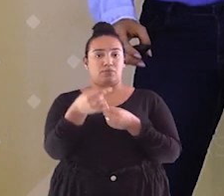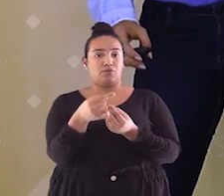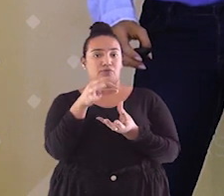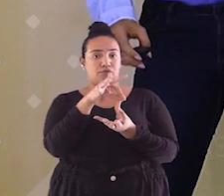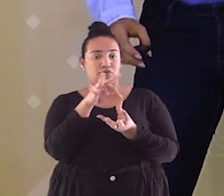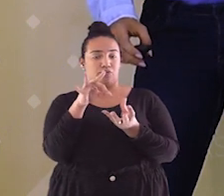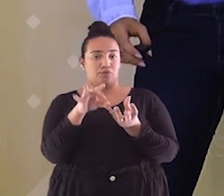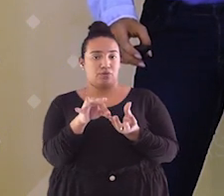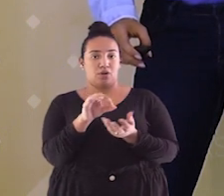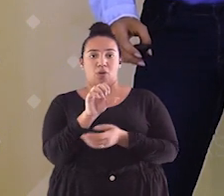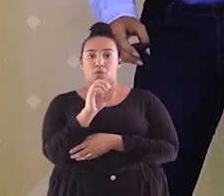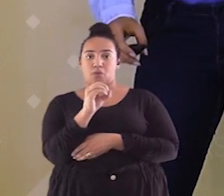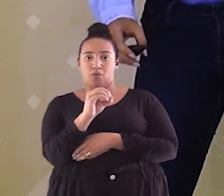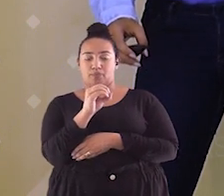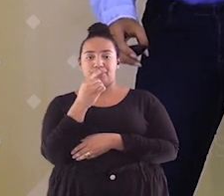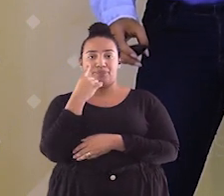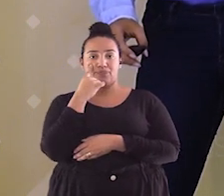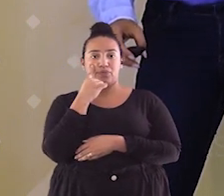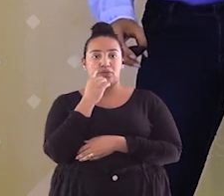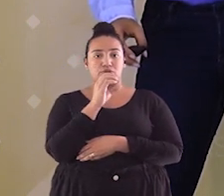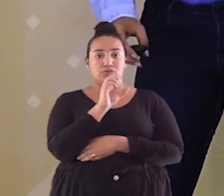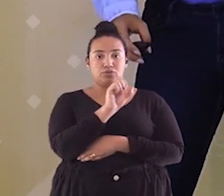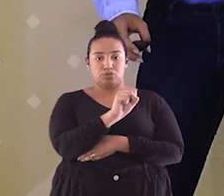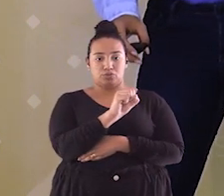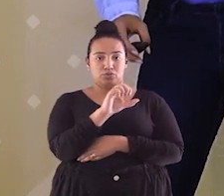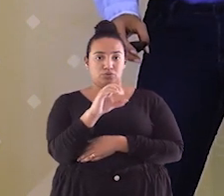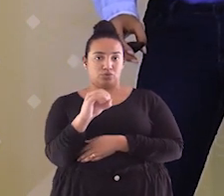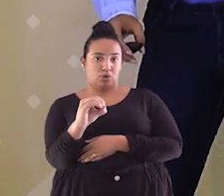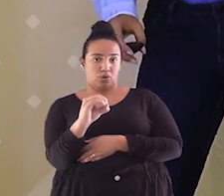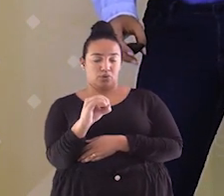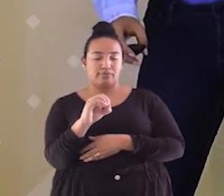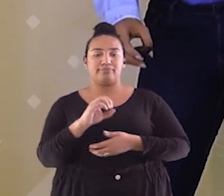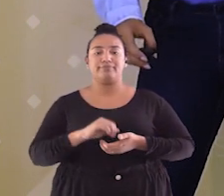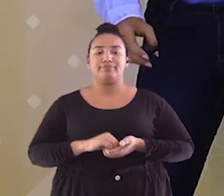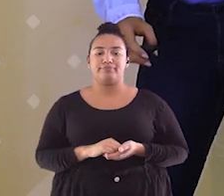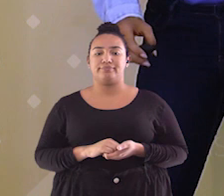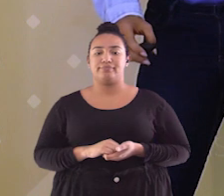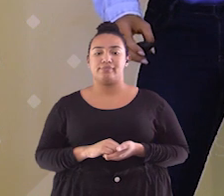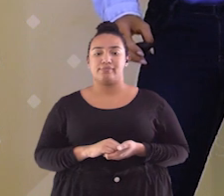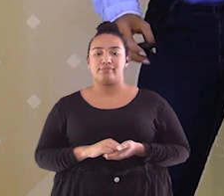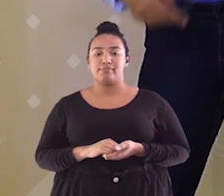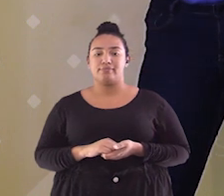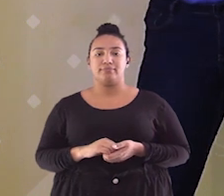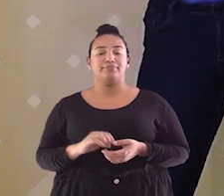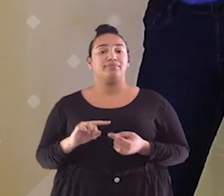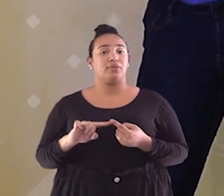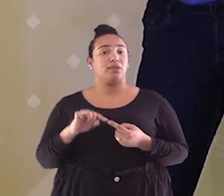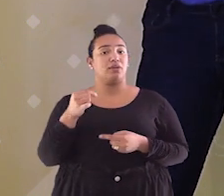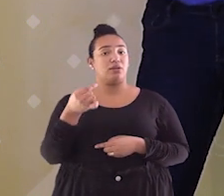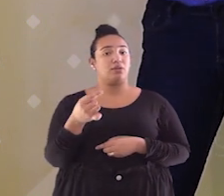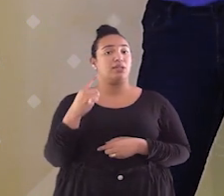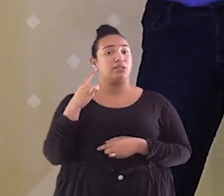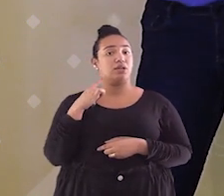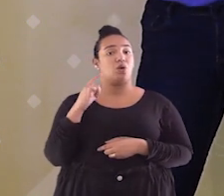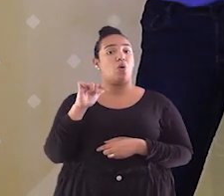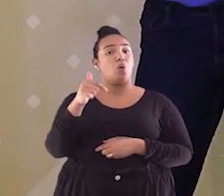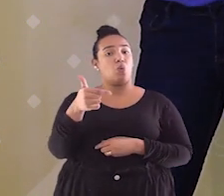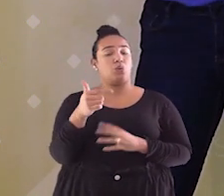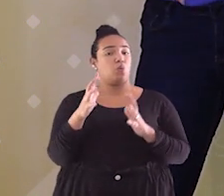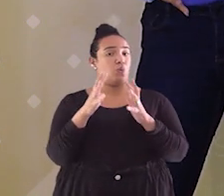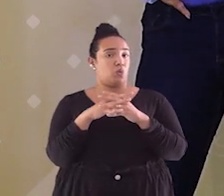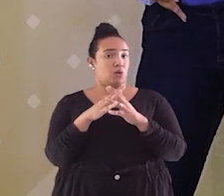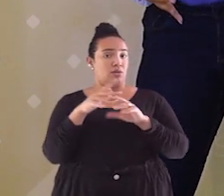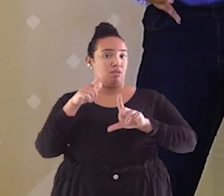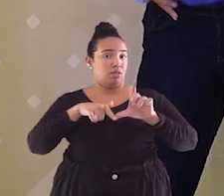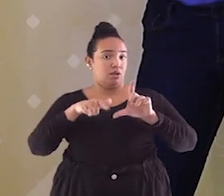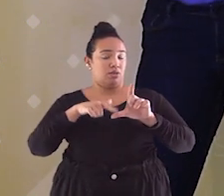letra O. S com O forma a sílaba só. Depois, eu tenho uma outra consoante, que é a letra